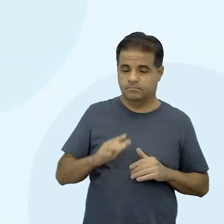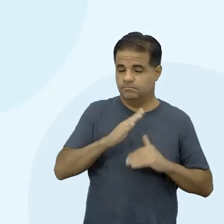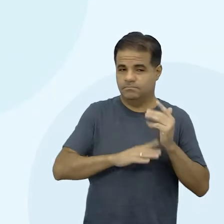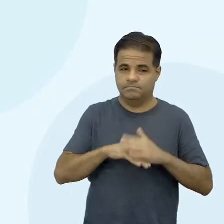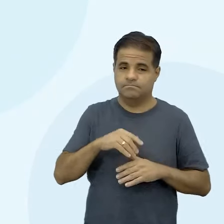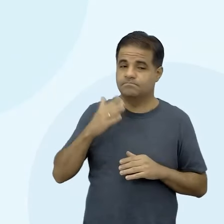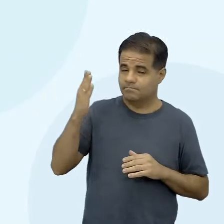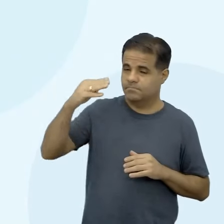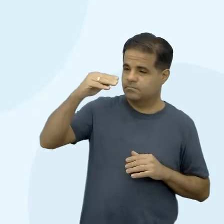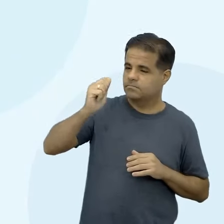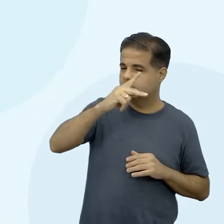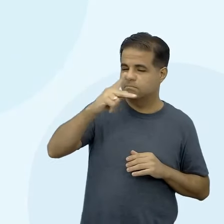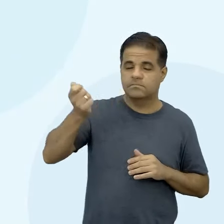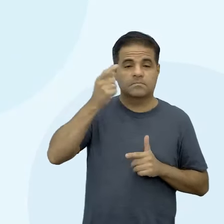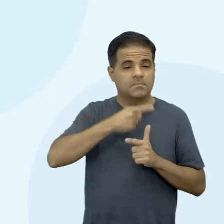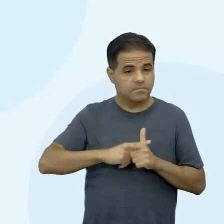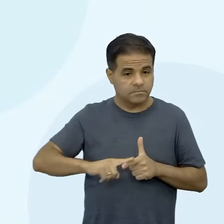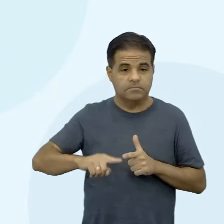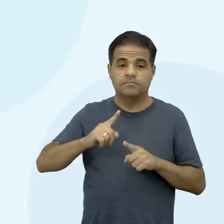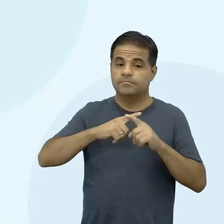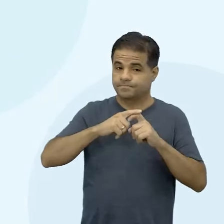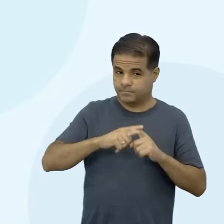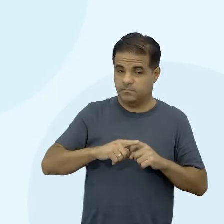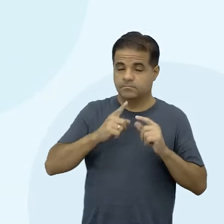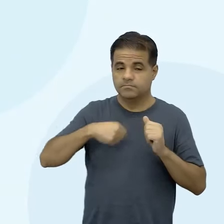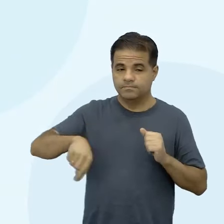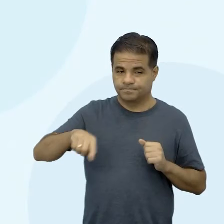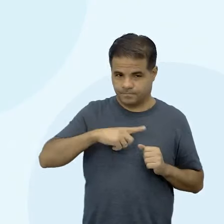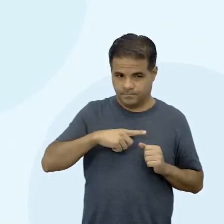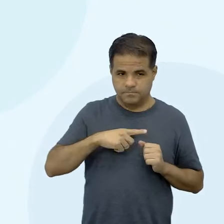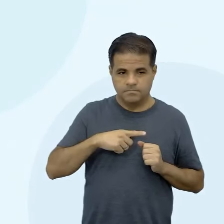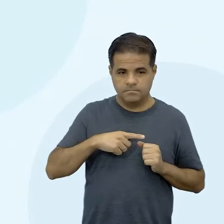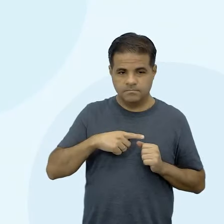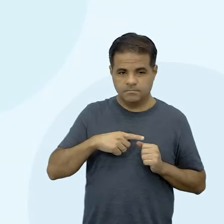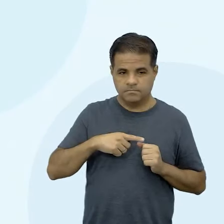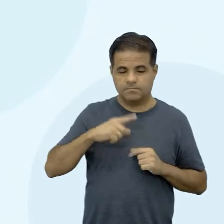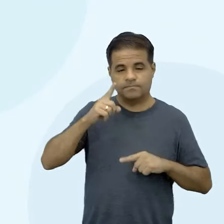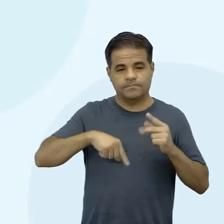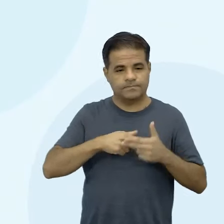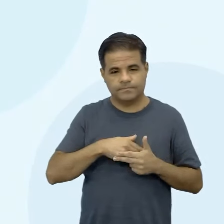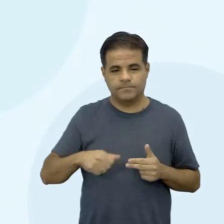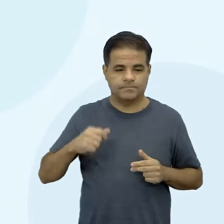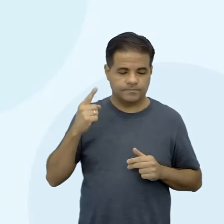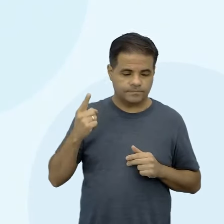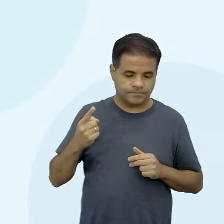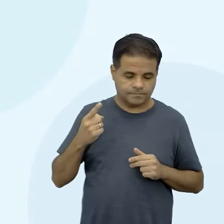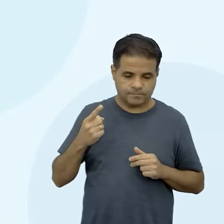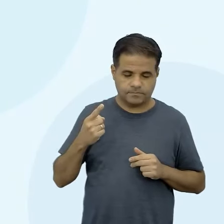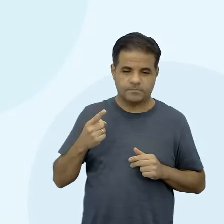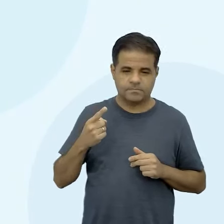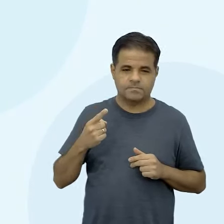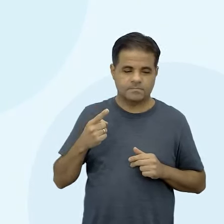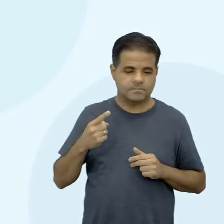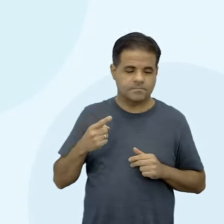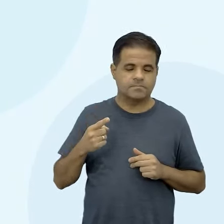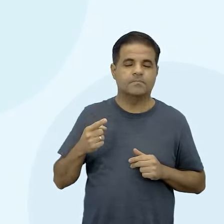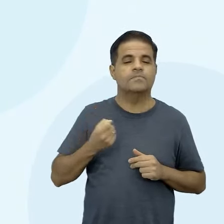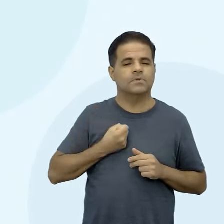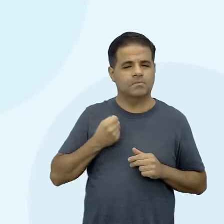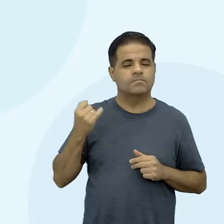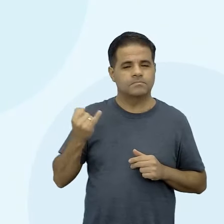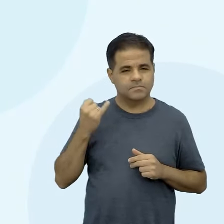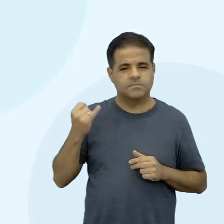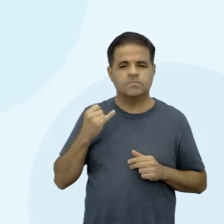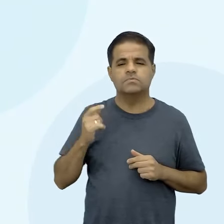desse mapa aí, quem divide e multiplica, com o componente 1 dessa unidade curricular 1, números também importam. Então,